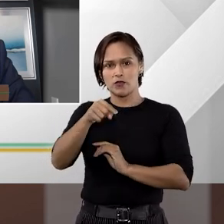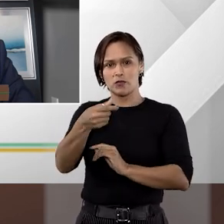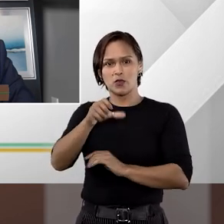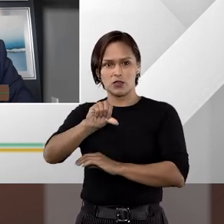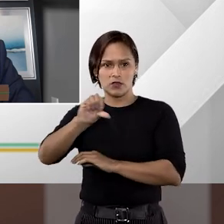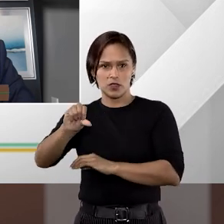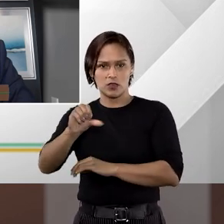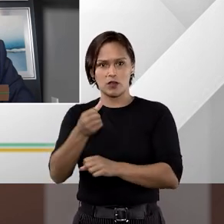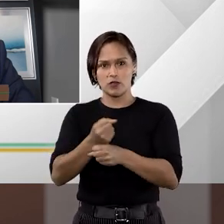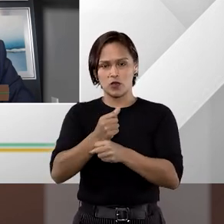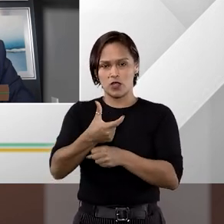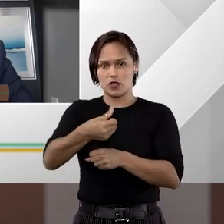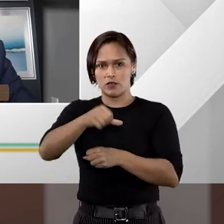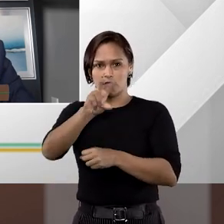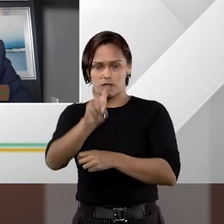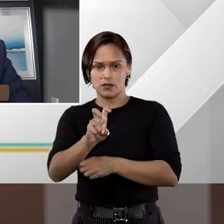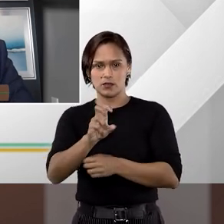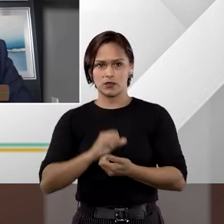9099/95